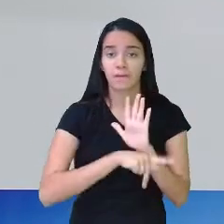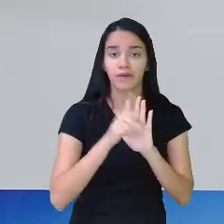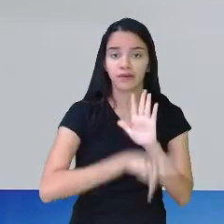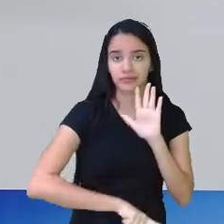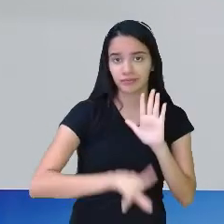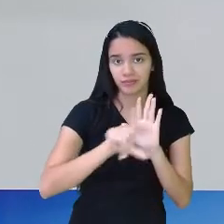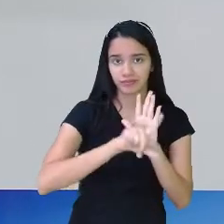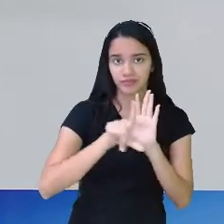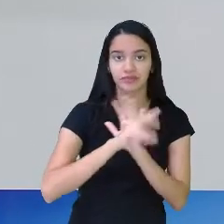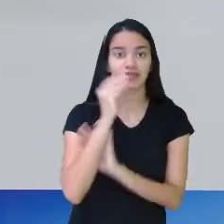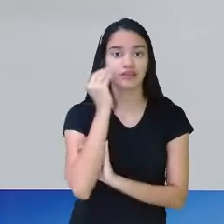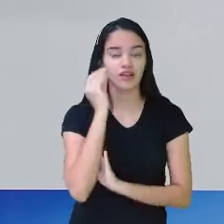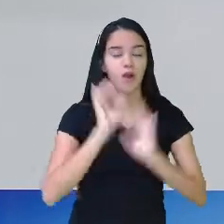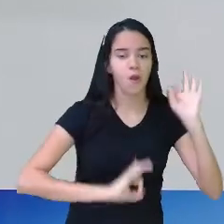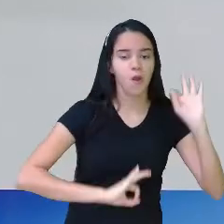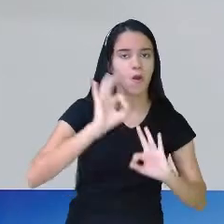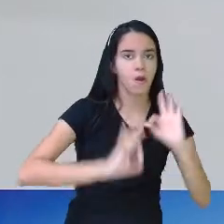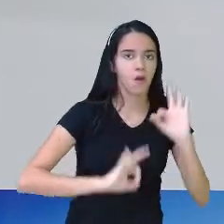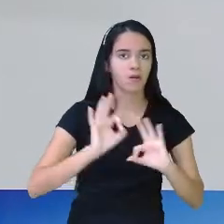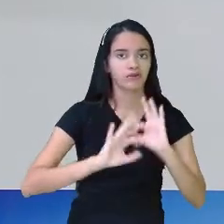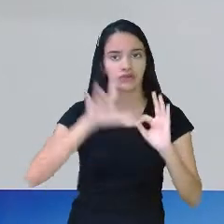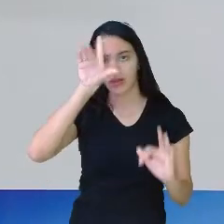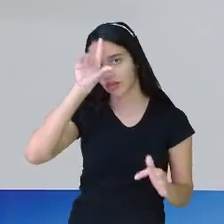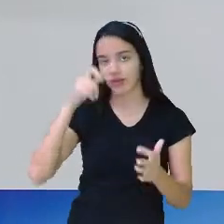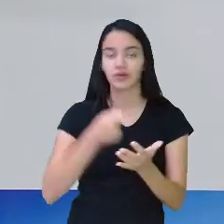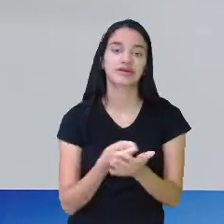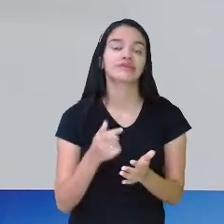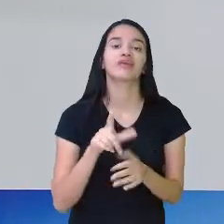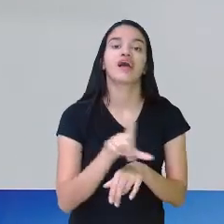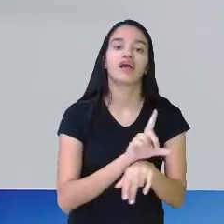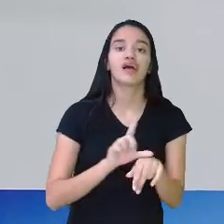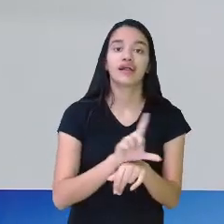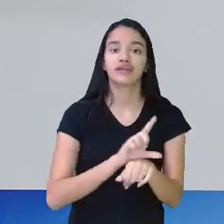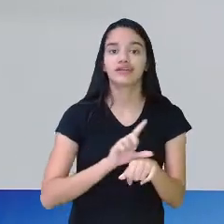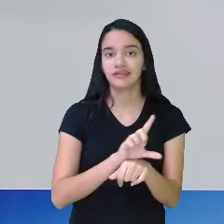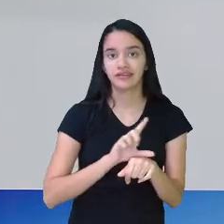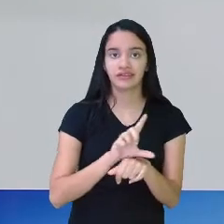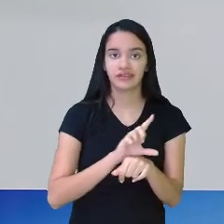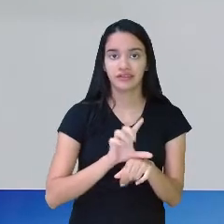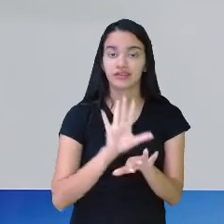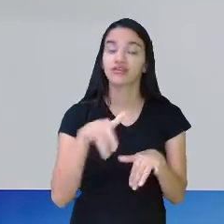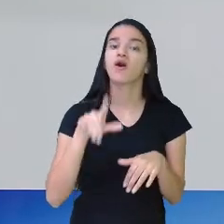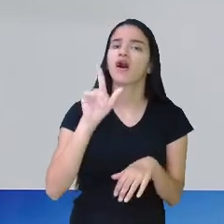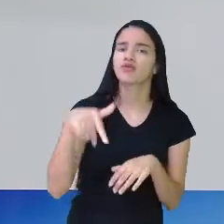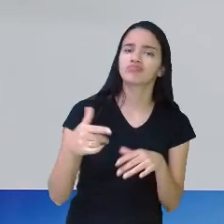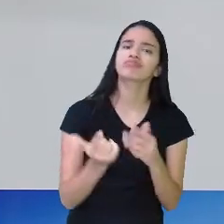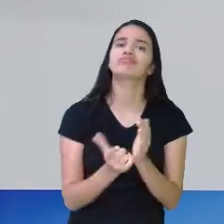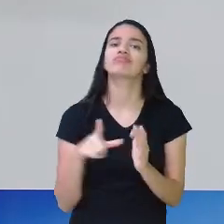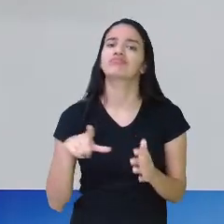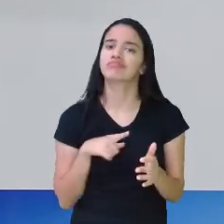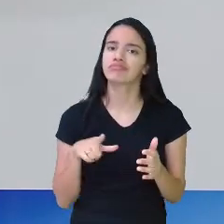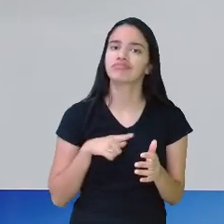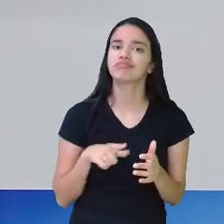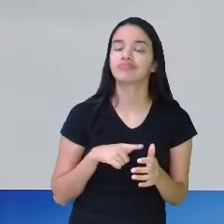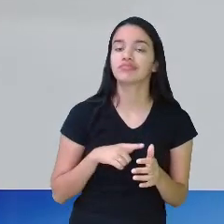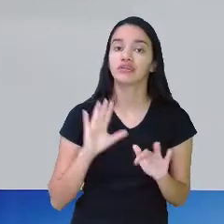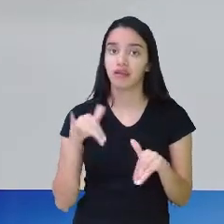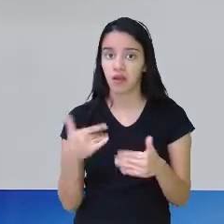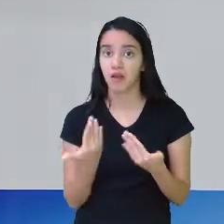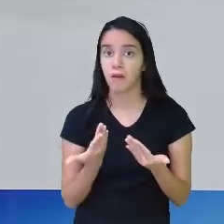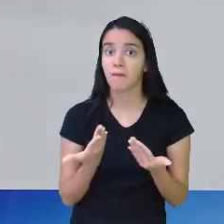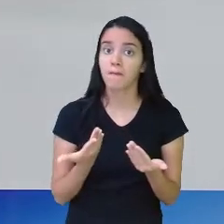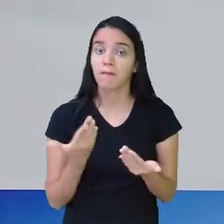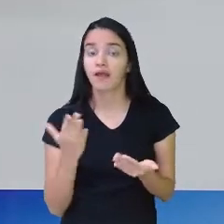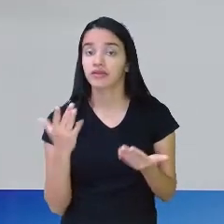tenta ornamentar e organizar a legislação indígena, para dizer assim, é assim que tem que ser, tá certo?